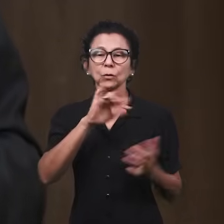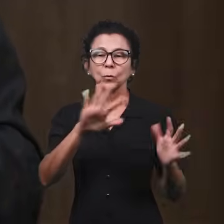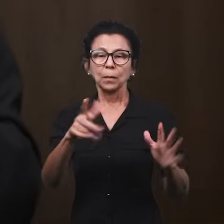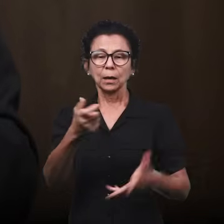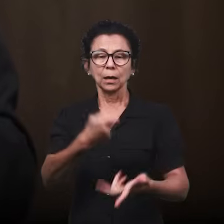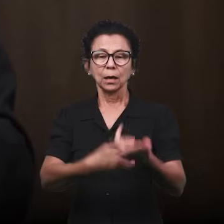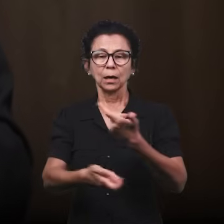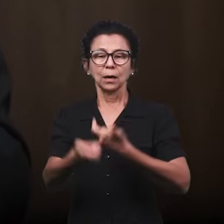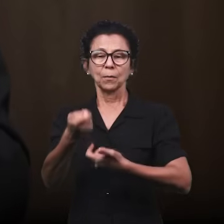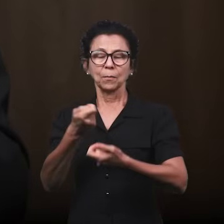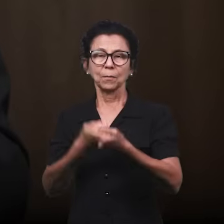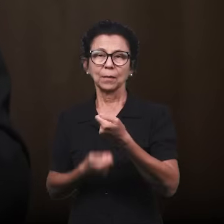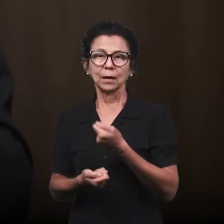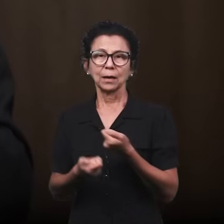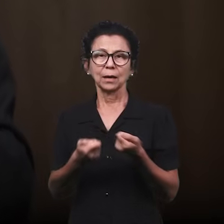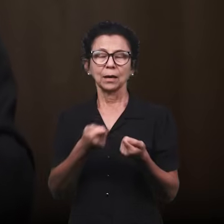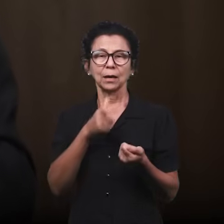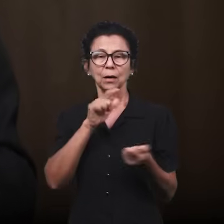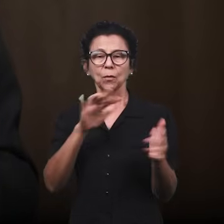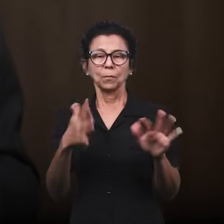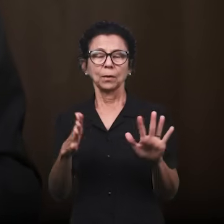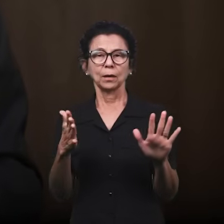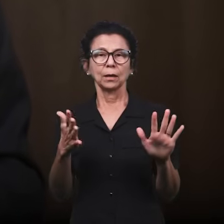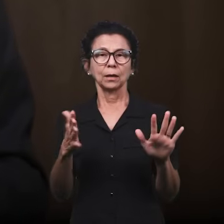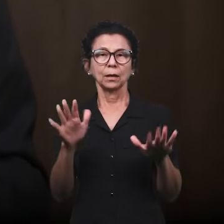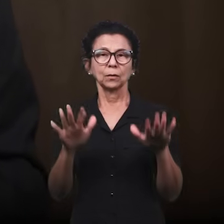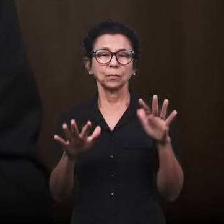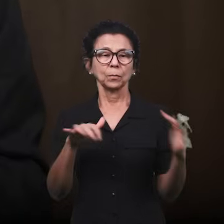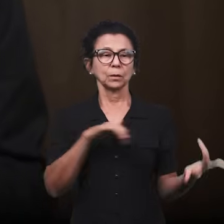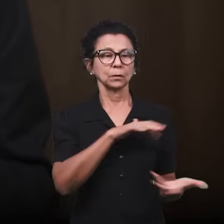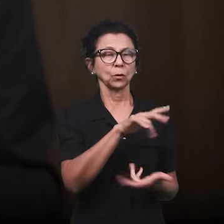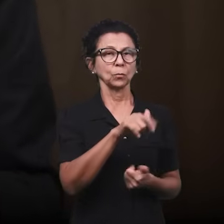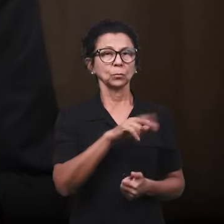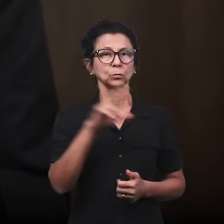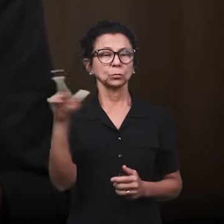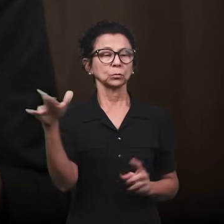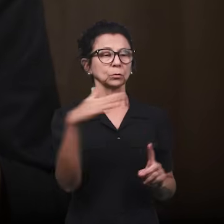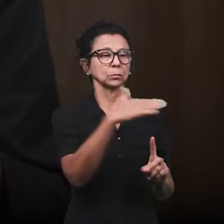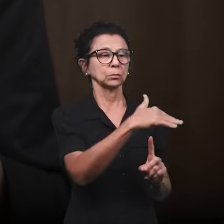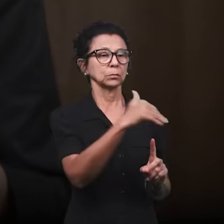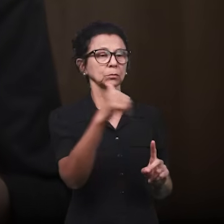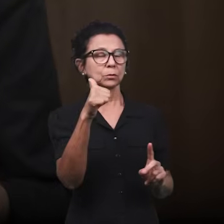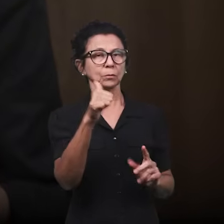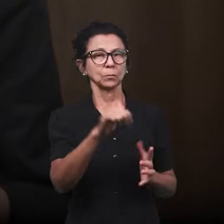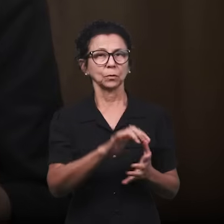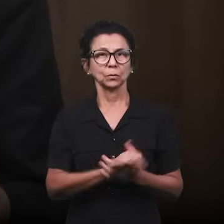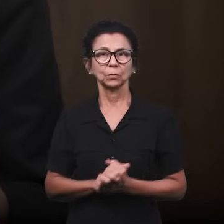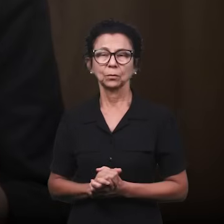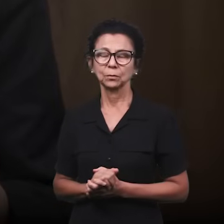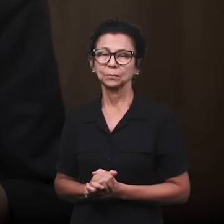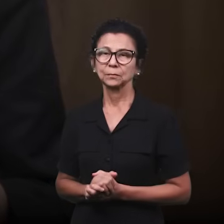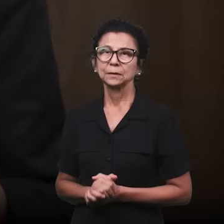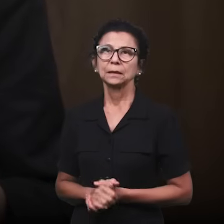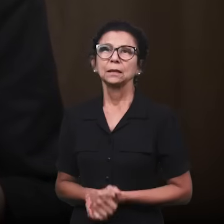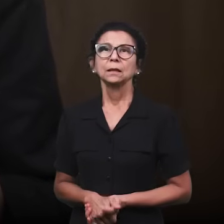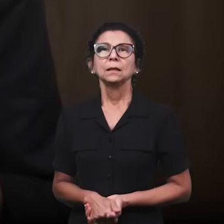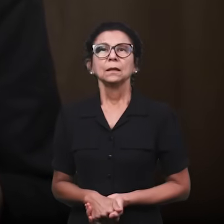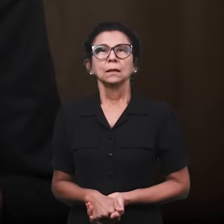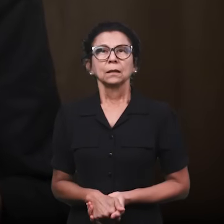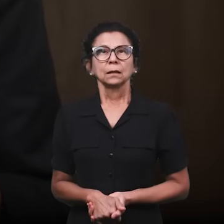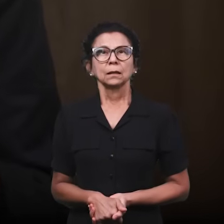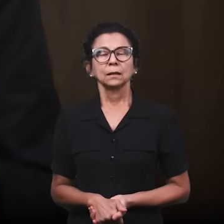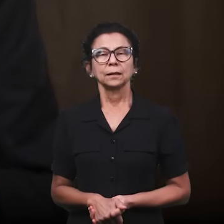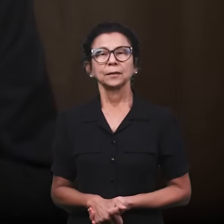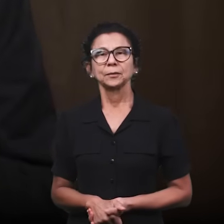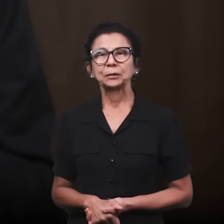o Senhor nos tirou do mundo, Ele nos fez novas criaturas. Nós temos o ovo que fala do novo nascimento. O Senhor nos fez